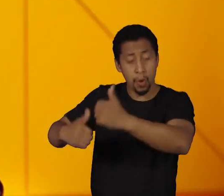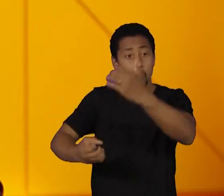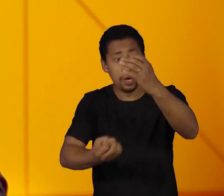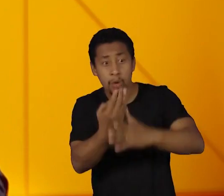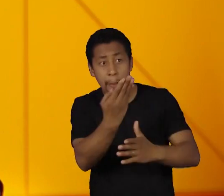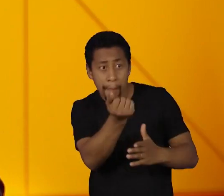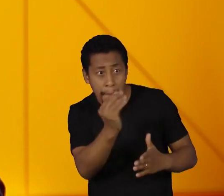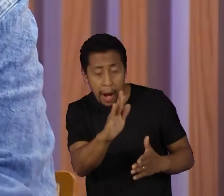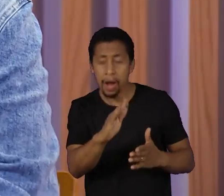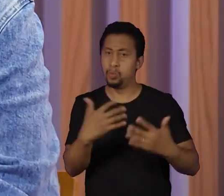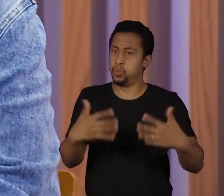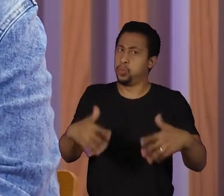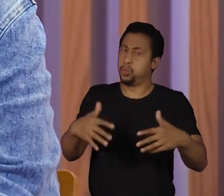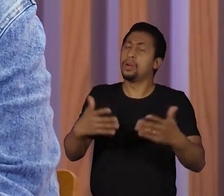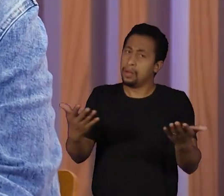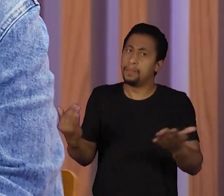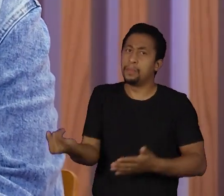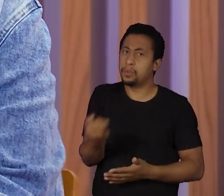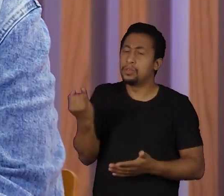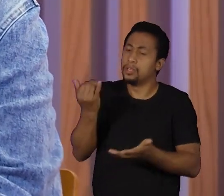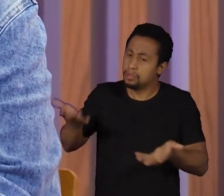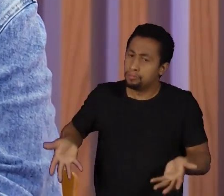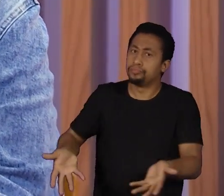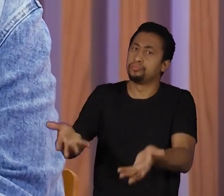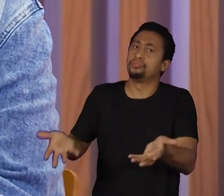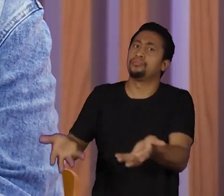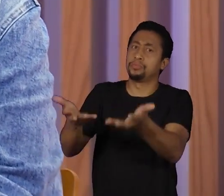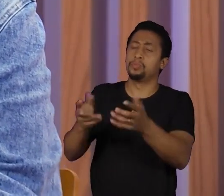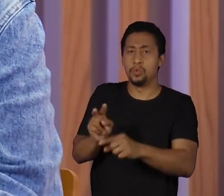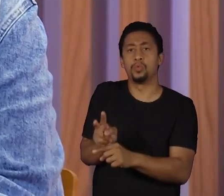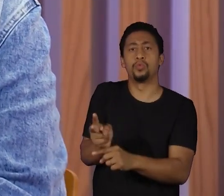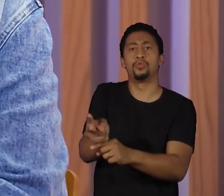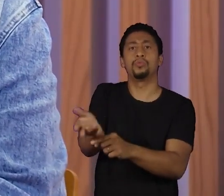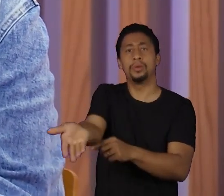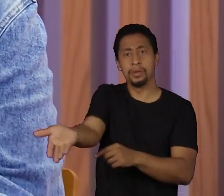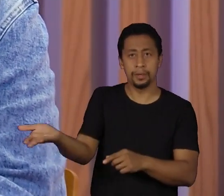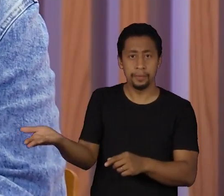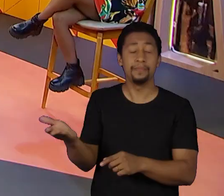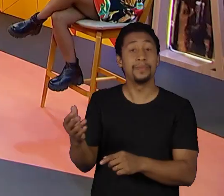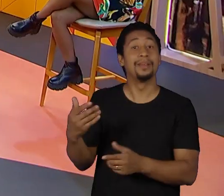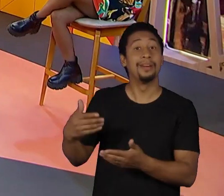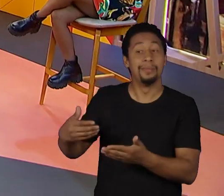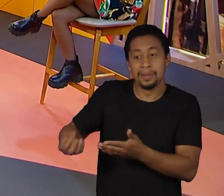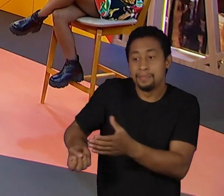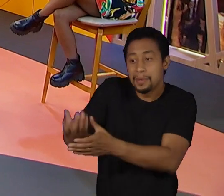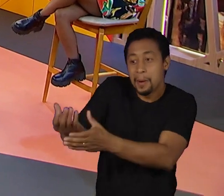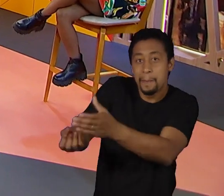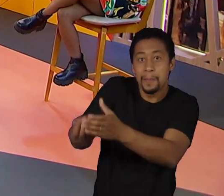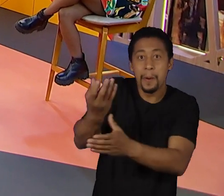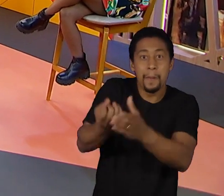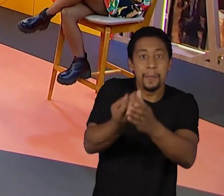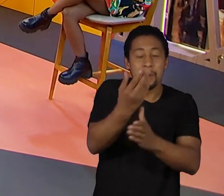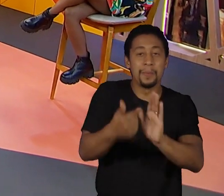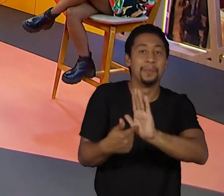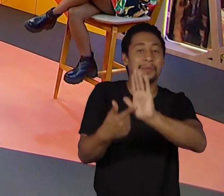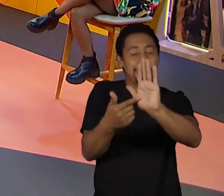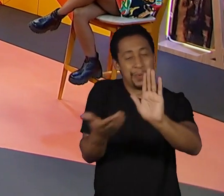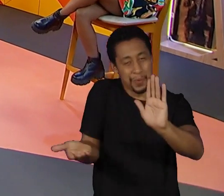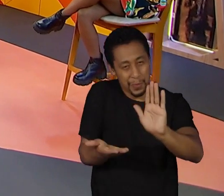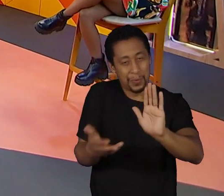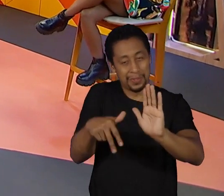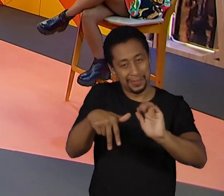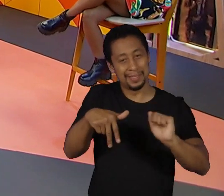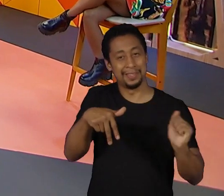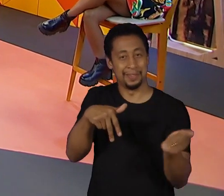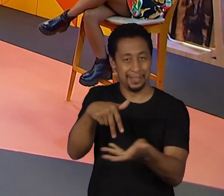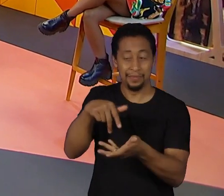Vamos fomentar essa arte, essa cultura, como esses tantos expoentes que apareceram hoje no programa, e eles se